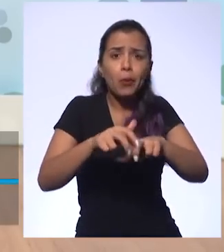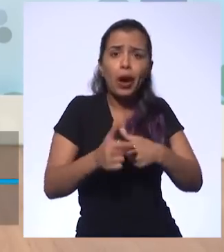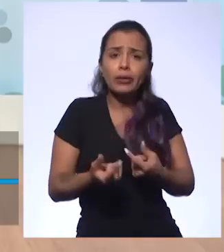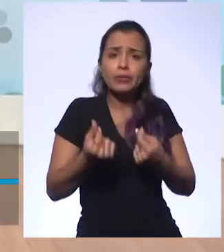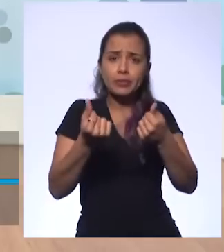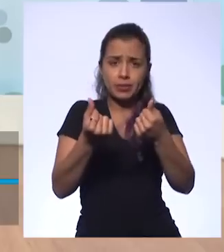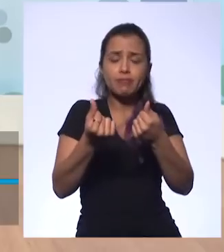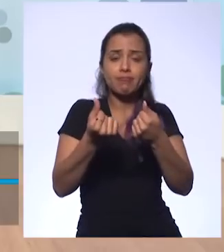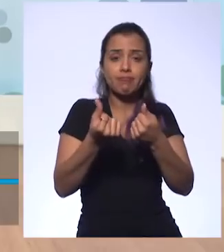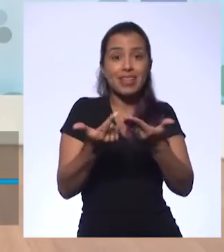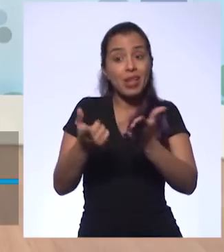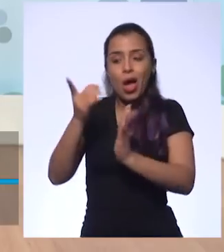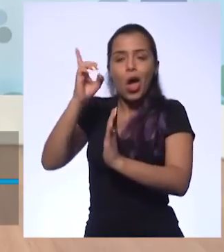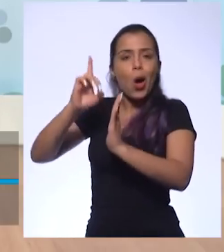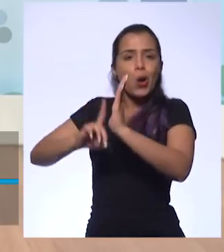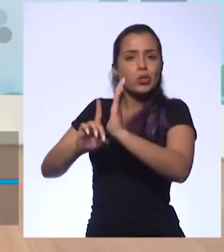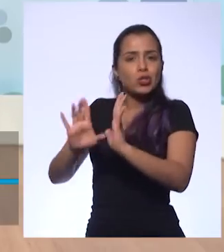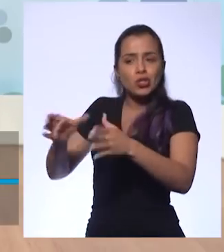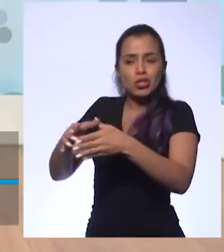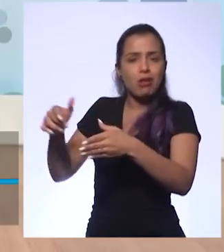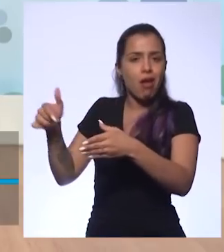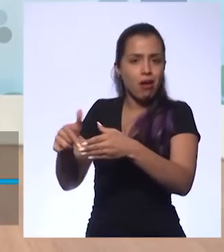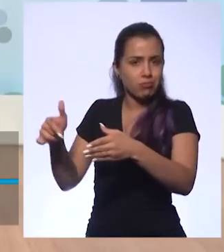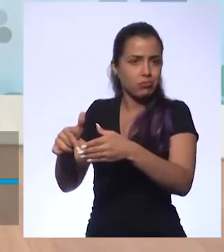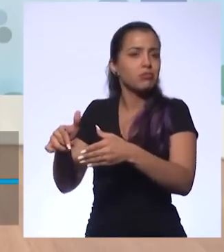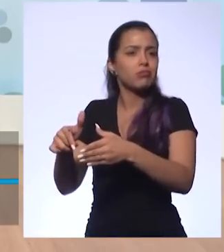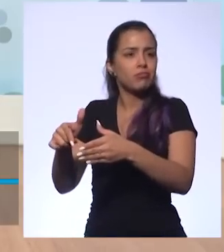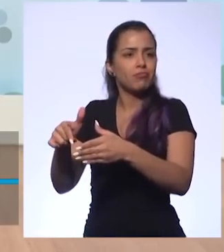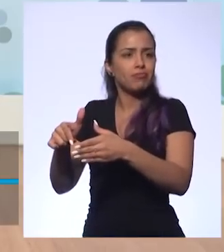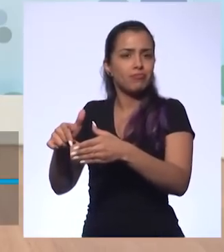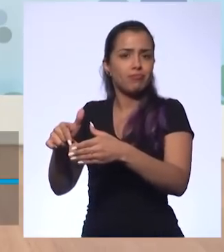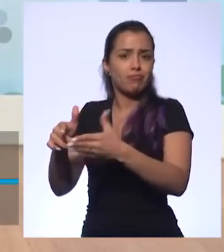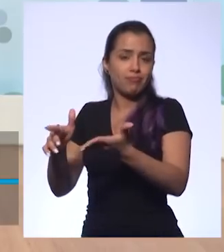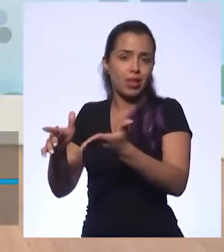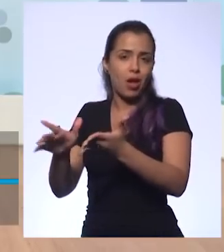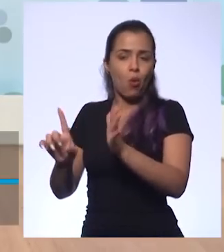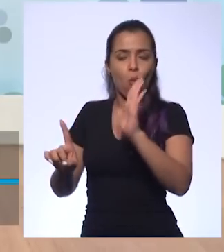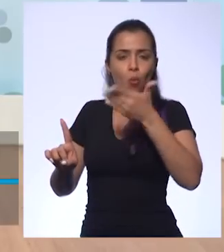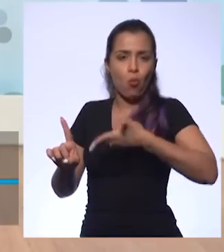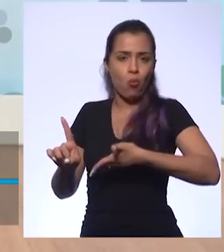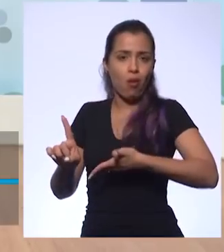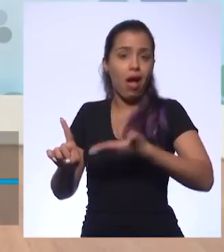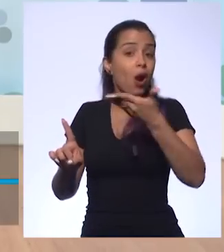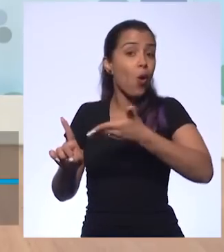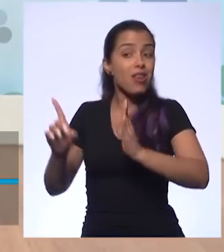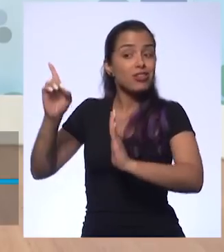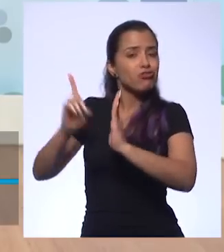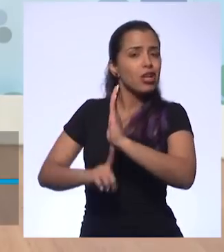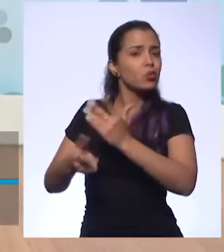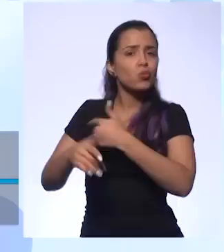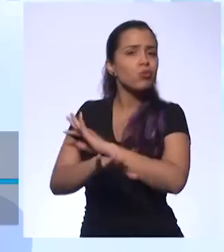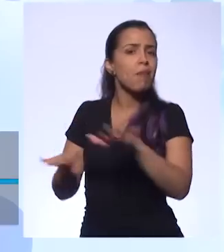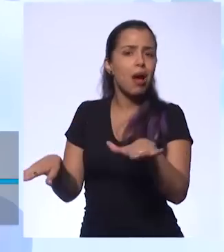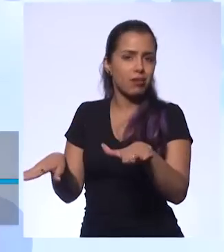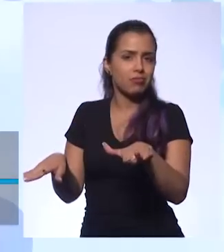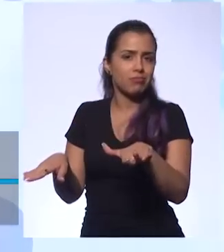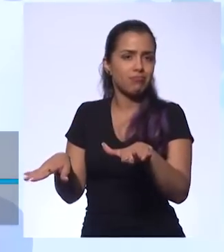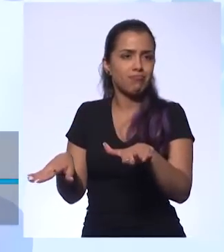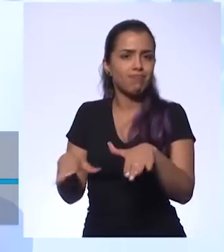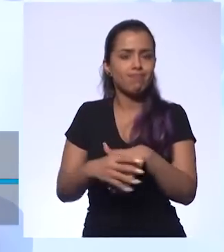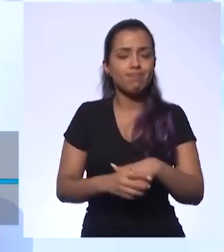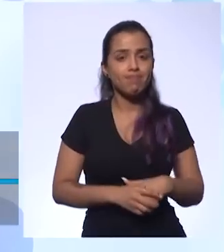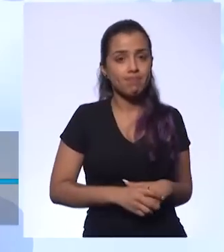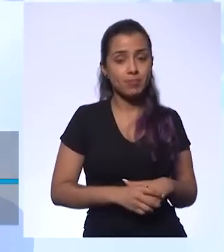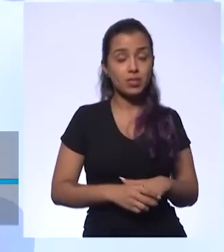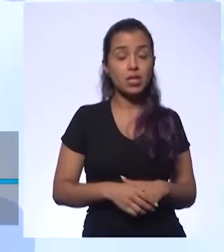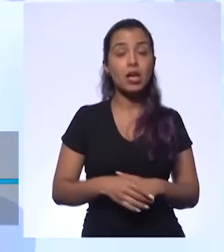Então, é o direito à cidade. Quem tem o direito à cidade? No caso dos guaranis, eles não possuem. É. Eles não possuem, eles não atendem. E o que a